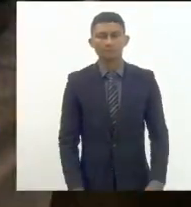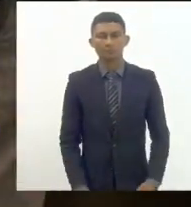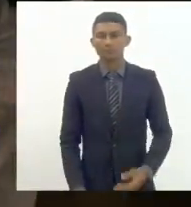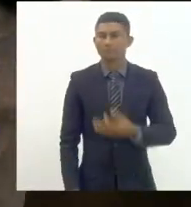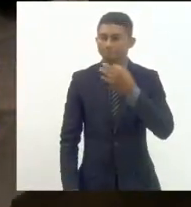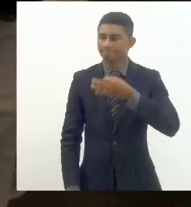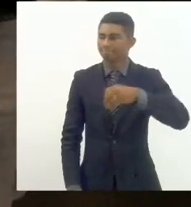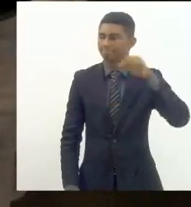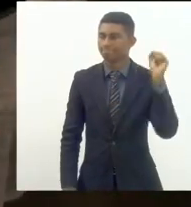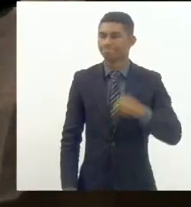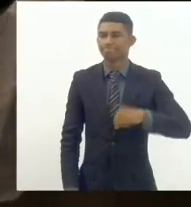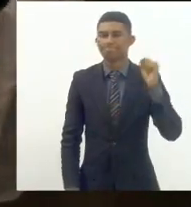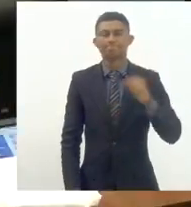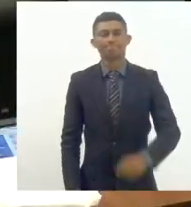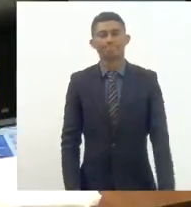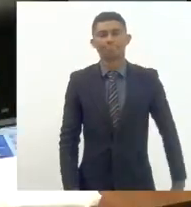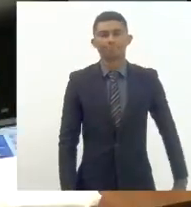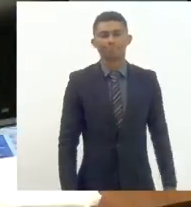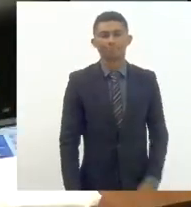Favorável, presidente.